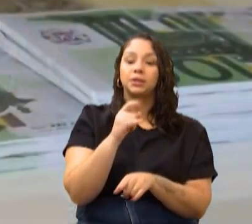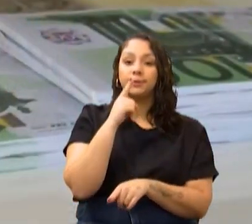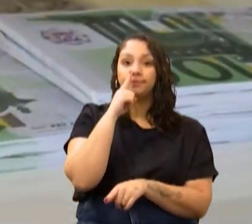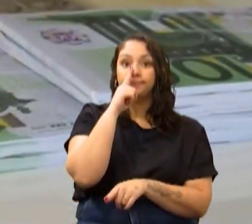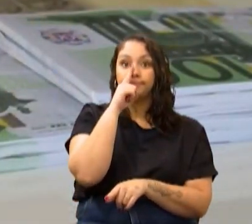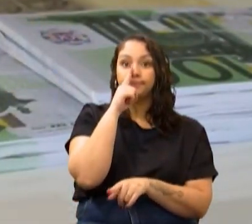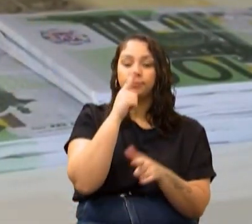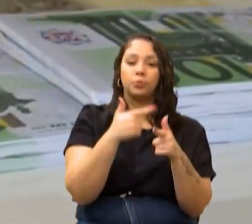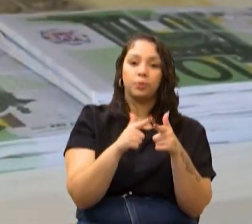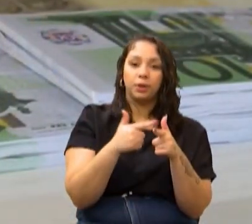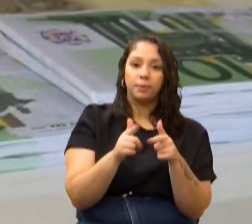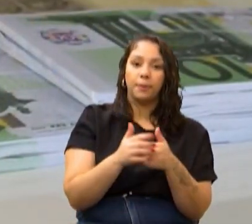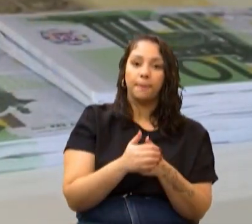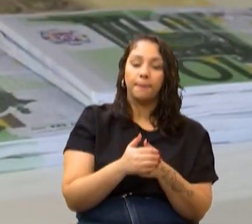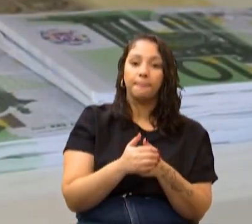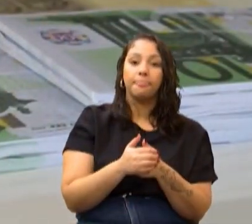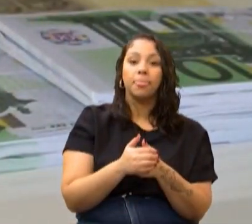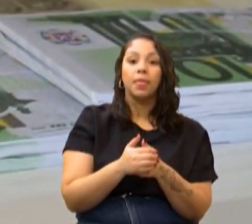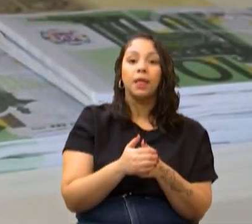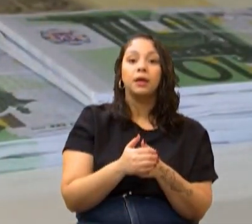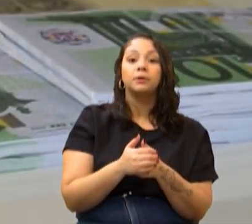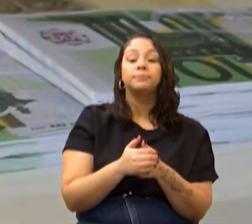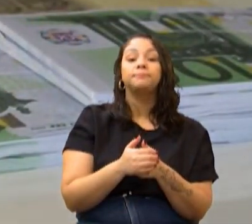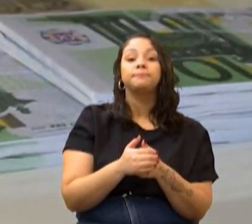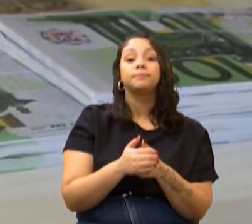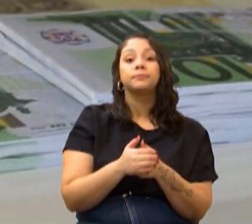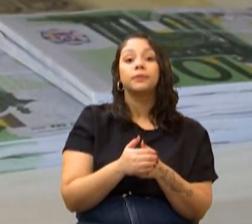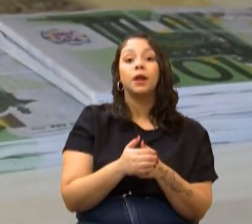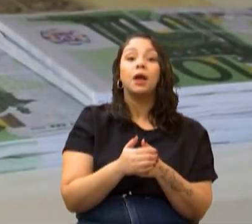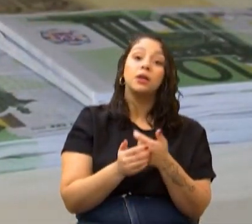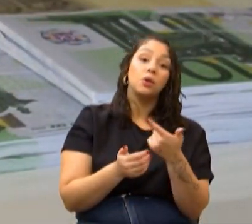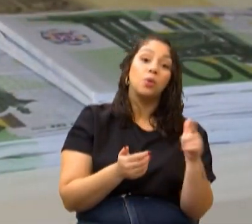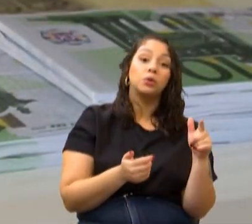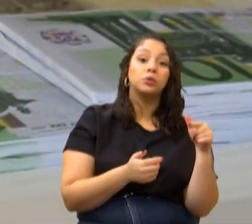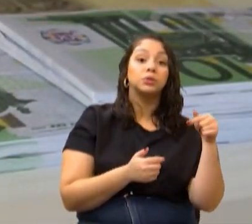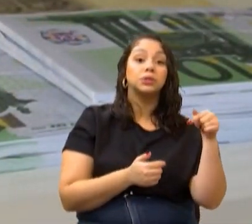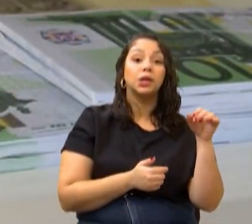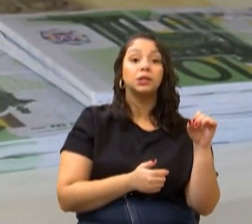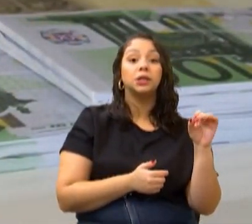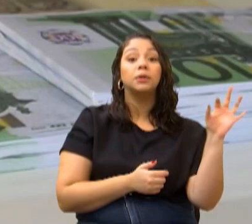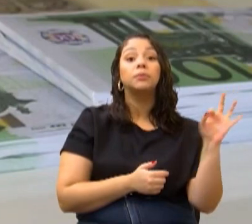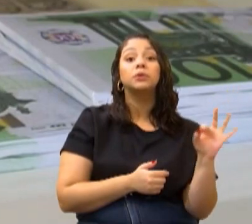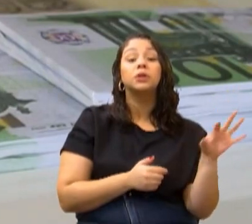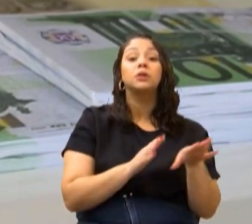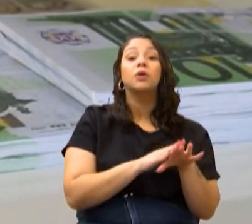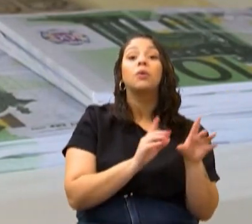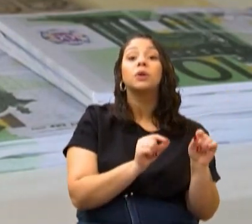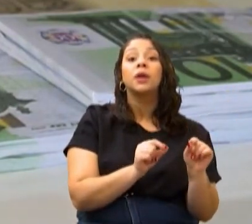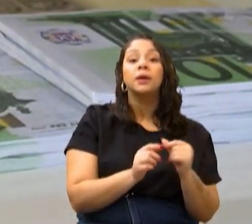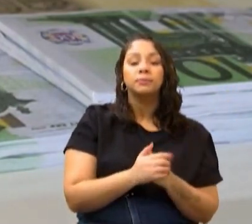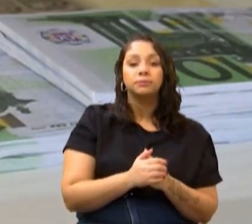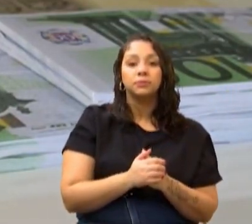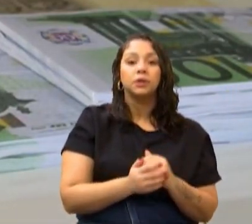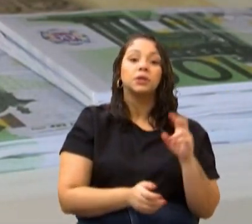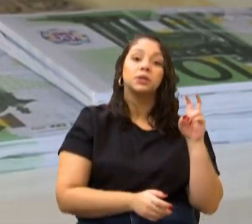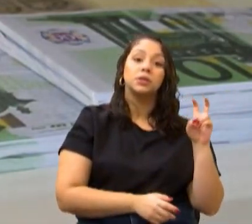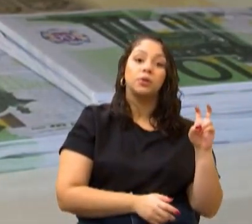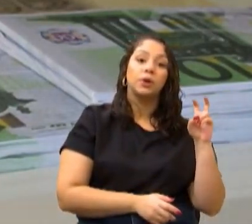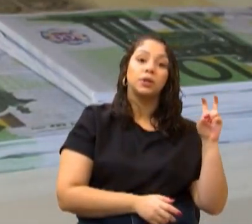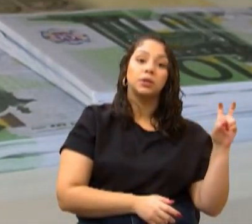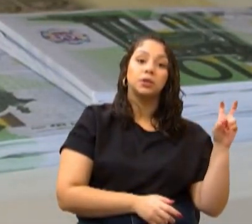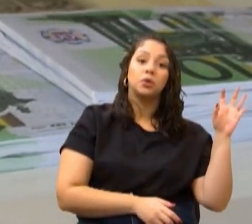e para imprevistos. E aí, já matando os outros 70%, né, o que a gente vai fazer?